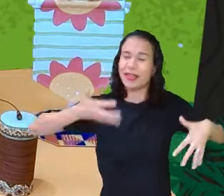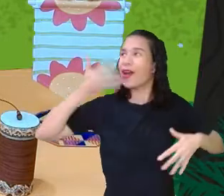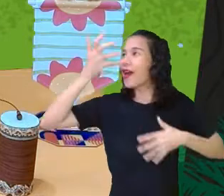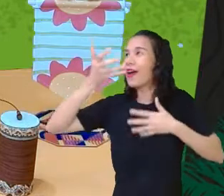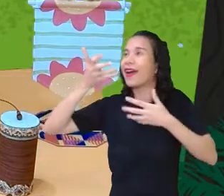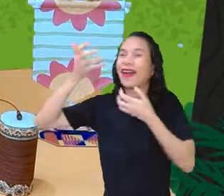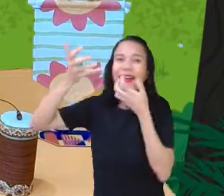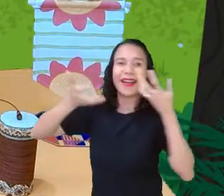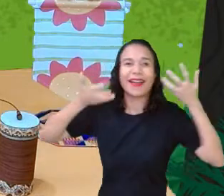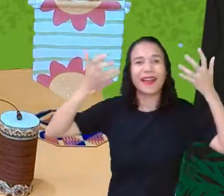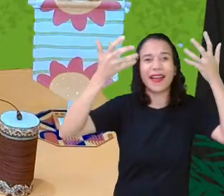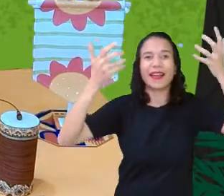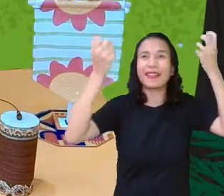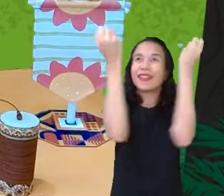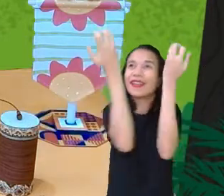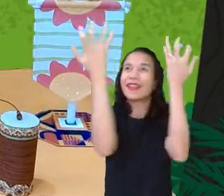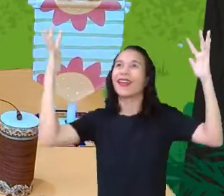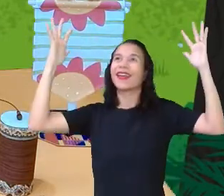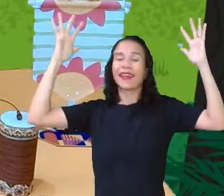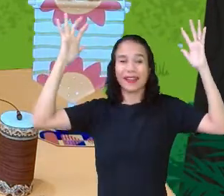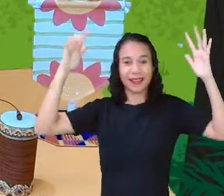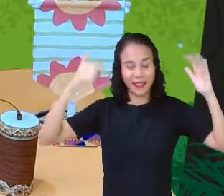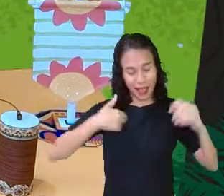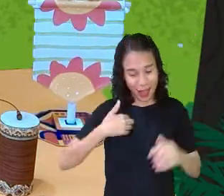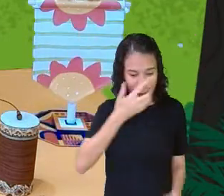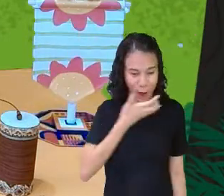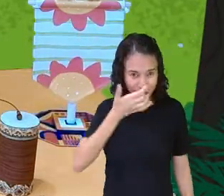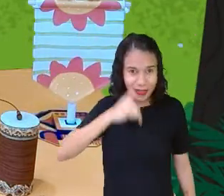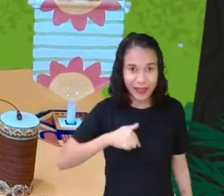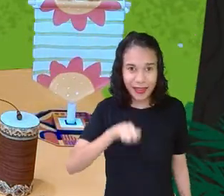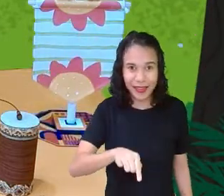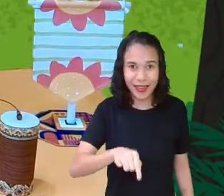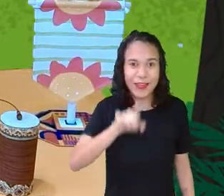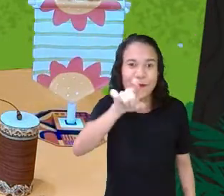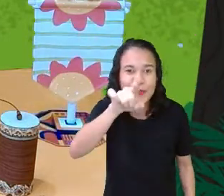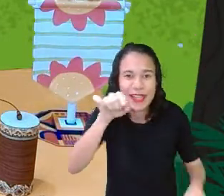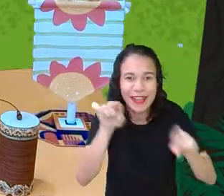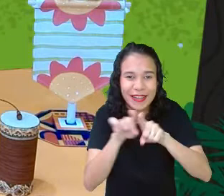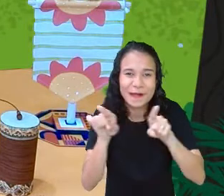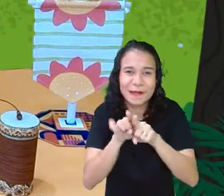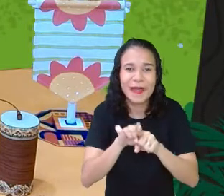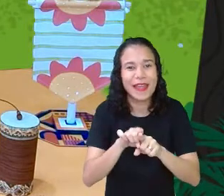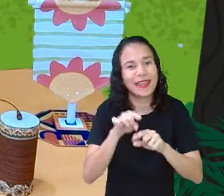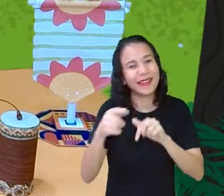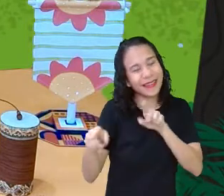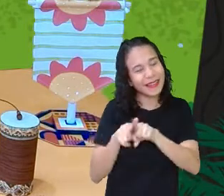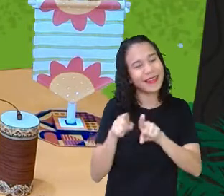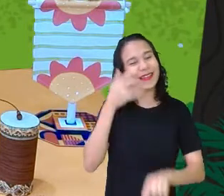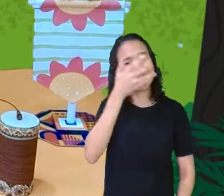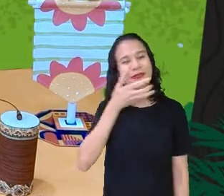música com essa floresta sonora. Eu fazendo música daqui, você fazendo música daí,